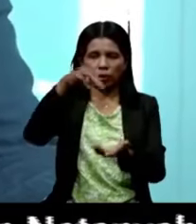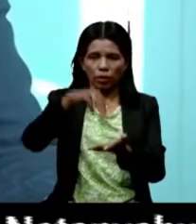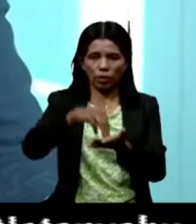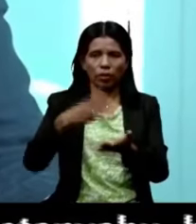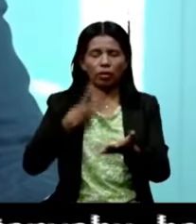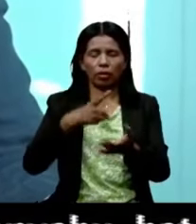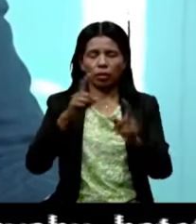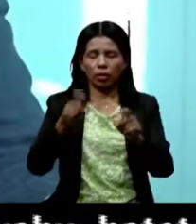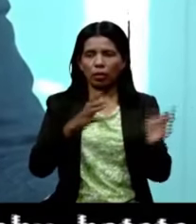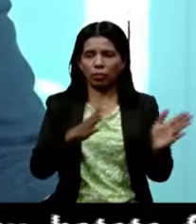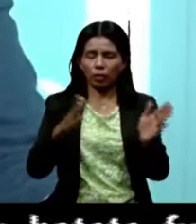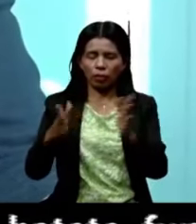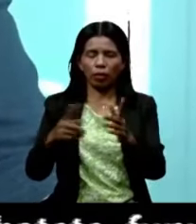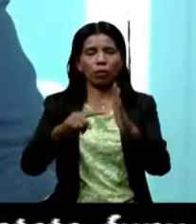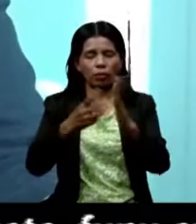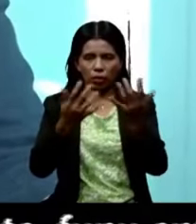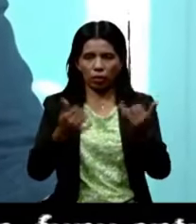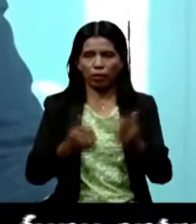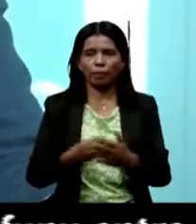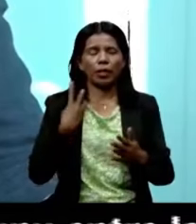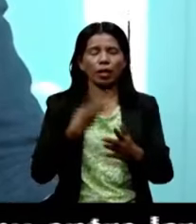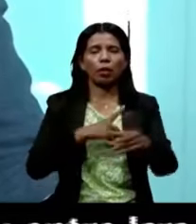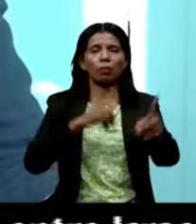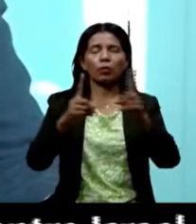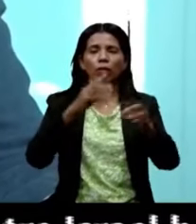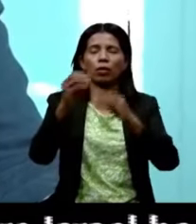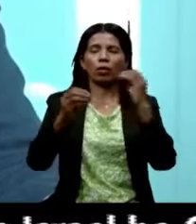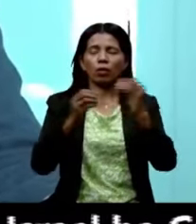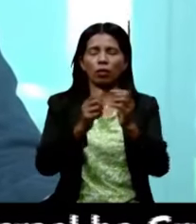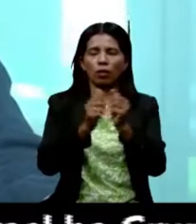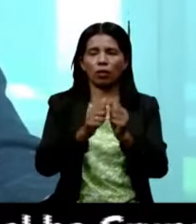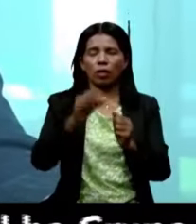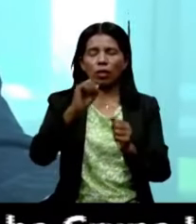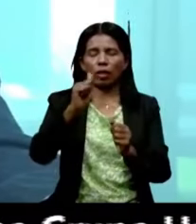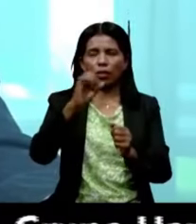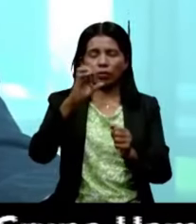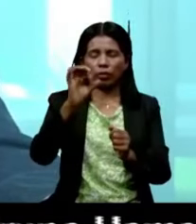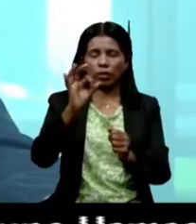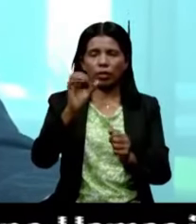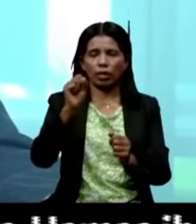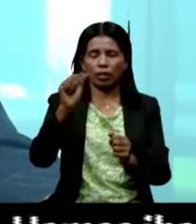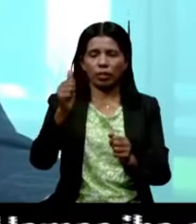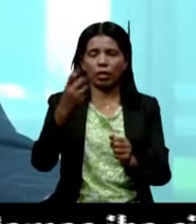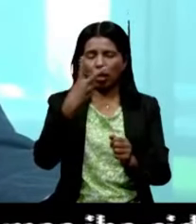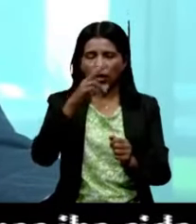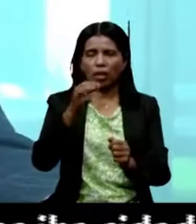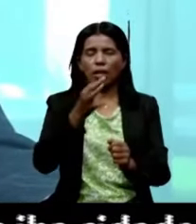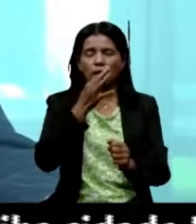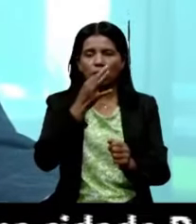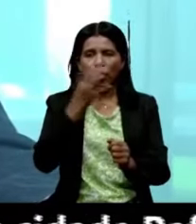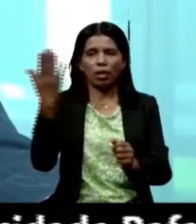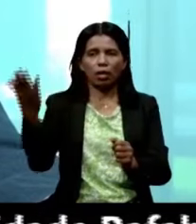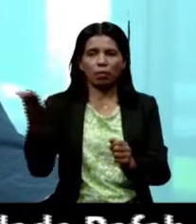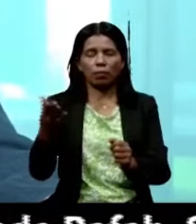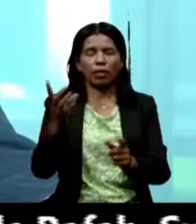nita tenk prepara stok komesa agora, nami kolia moso a Ifaesa, a tua areia Han, nebe ia supermercado, se nebe